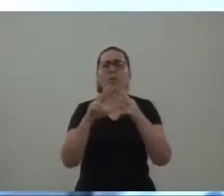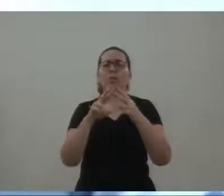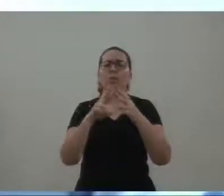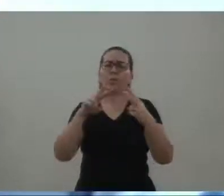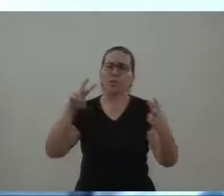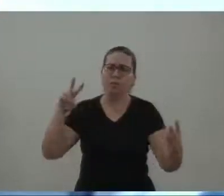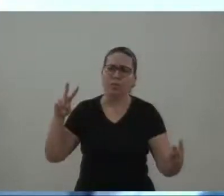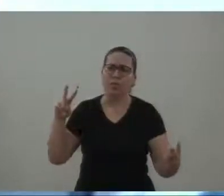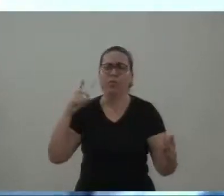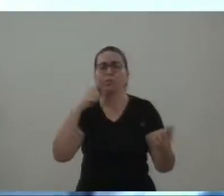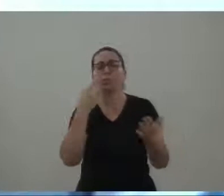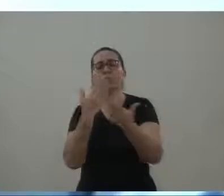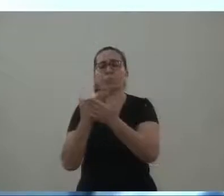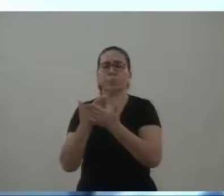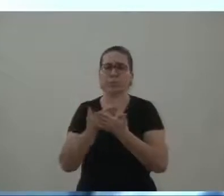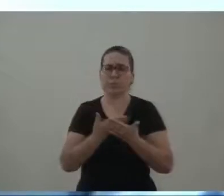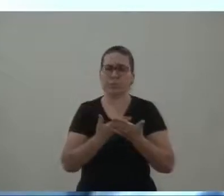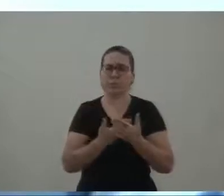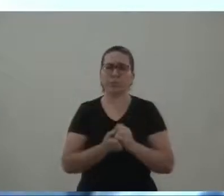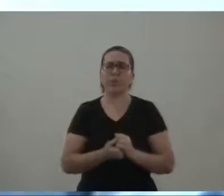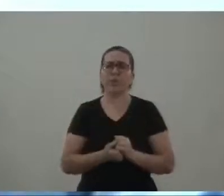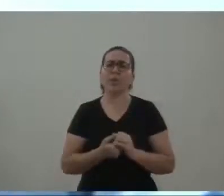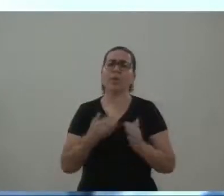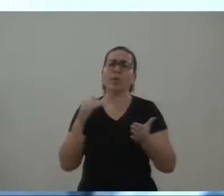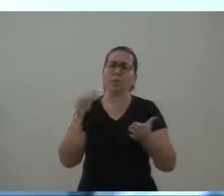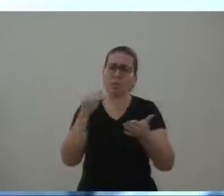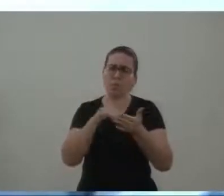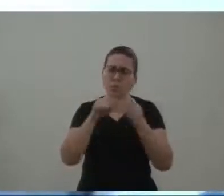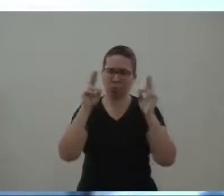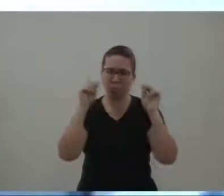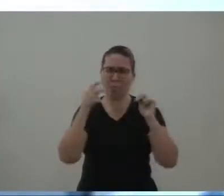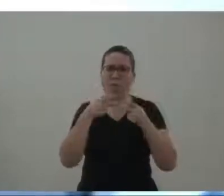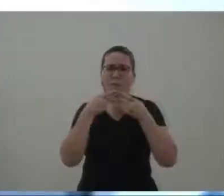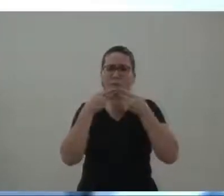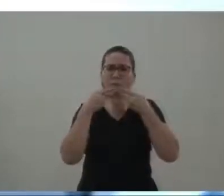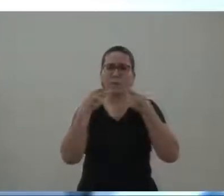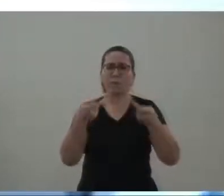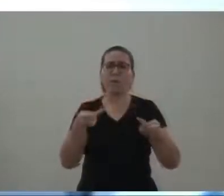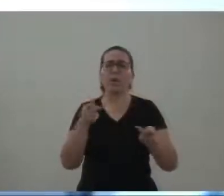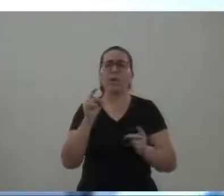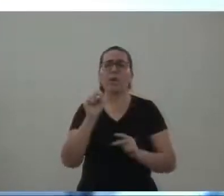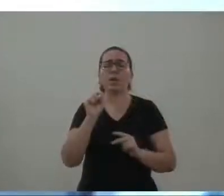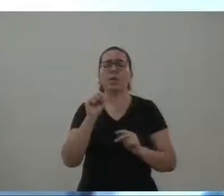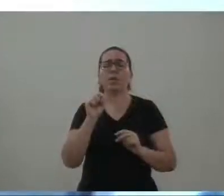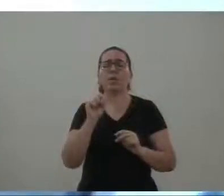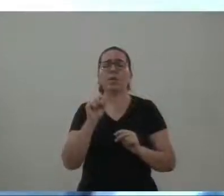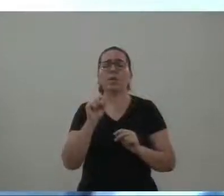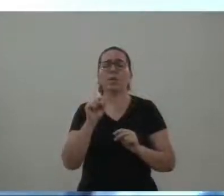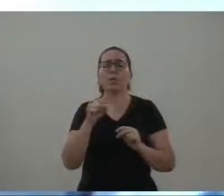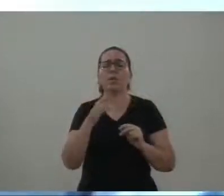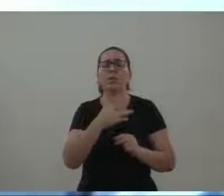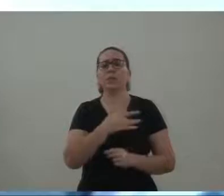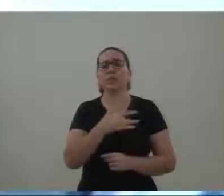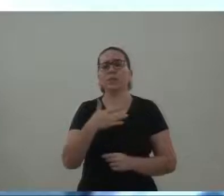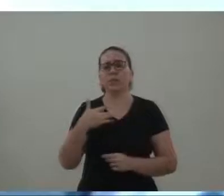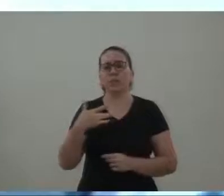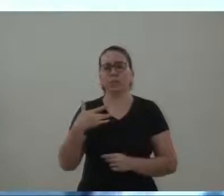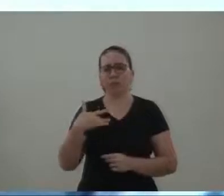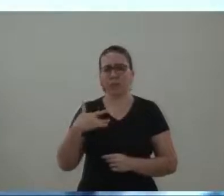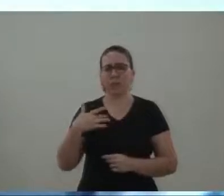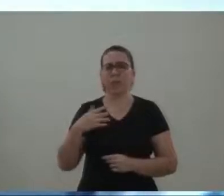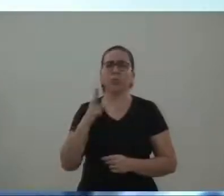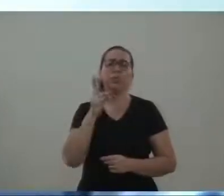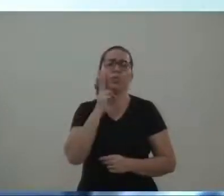isso. E por último, gostaria de falar a respeito da saúde pública de Vinhedo,